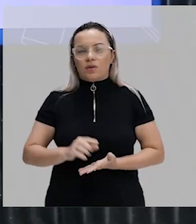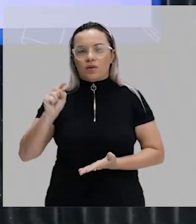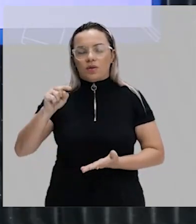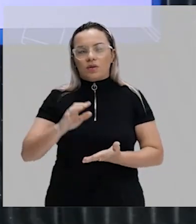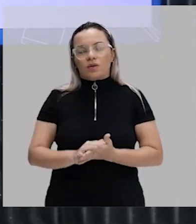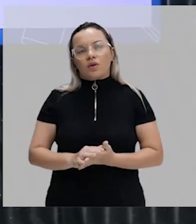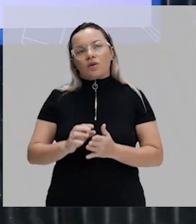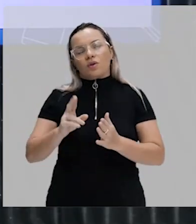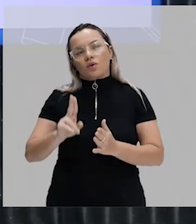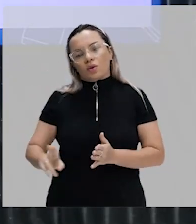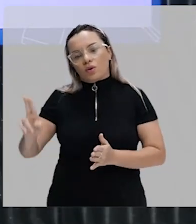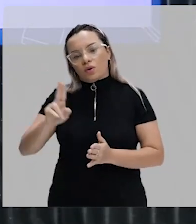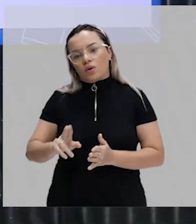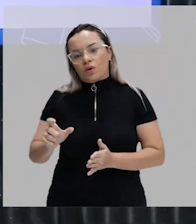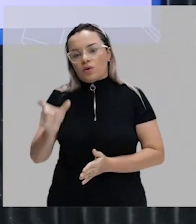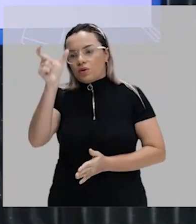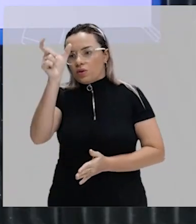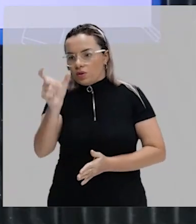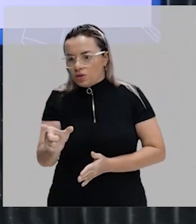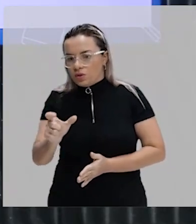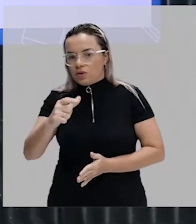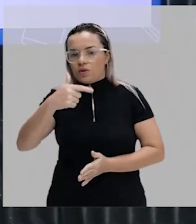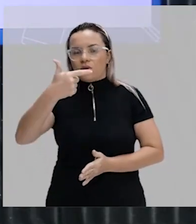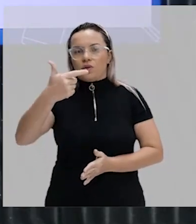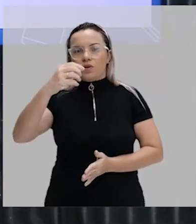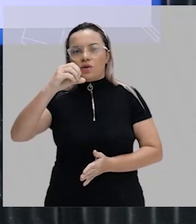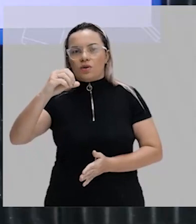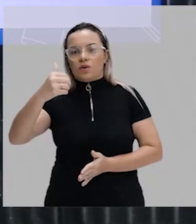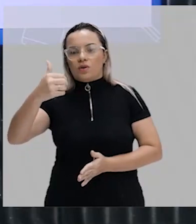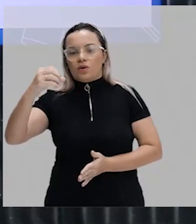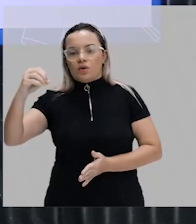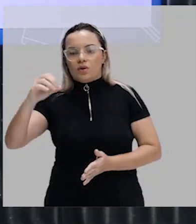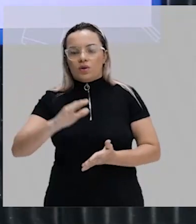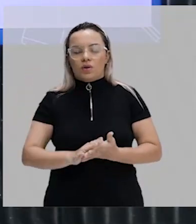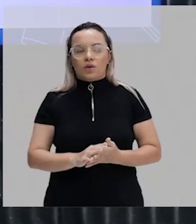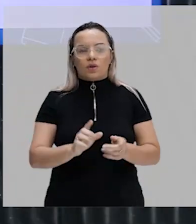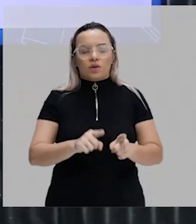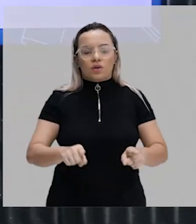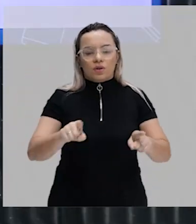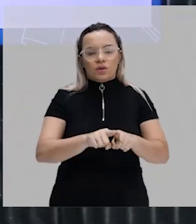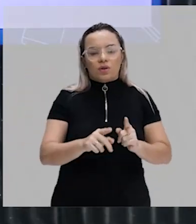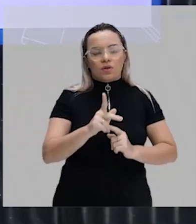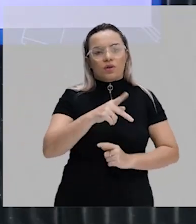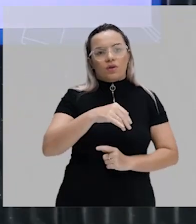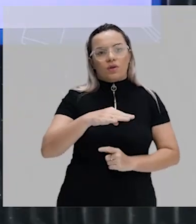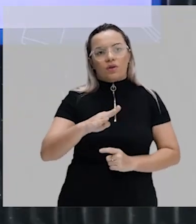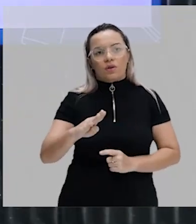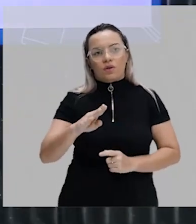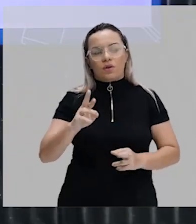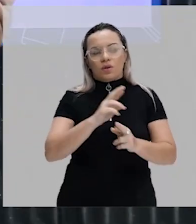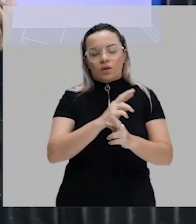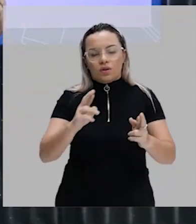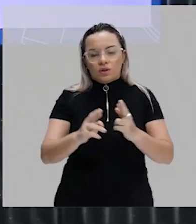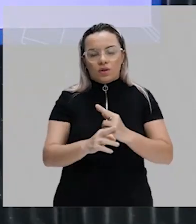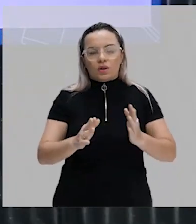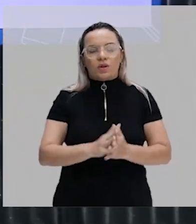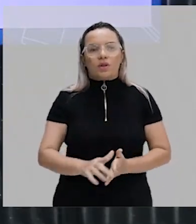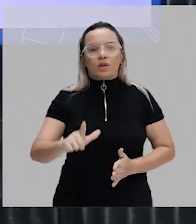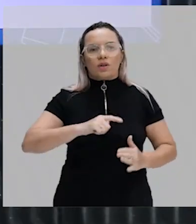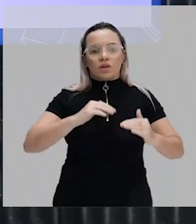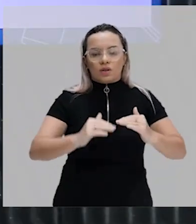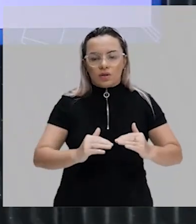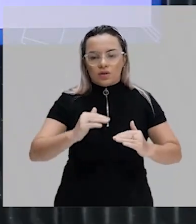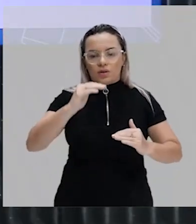nós colocamos aqui na coluna do ano de 2010. Foi falado também em relação ao PIB, que houve um aumento,